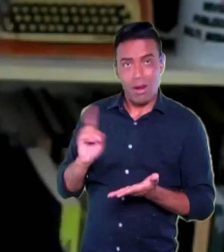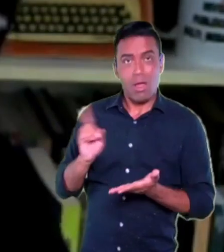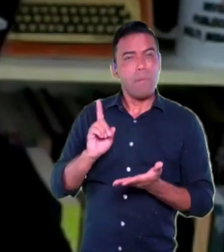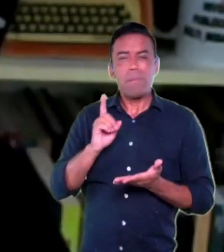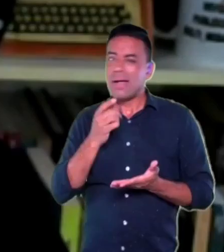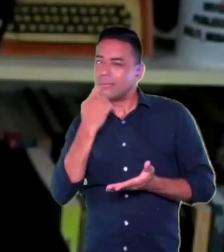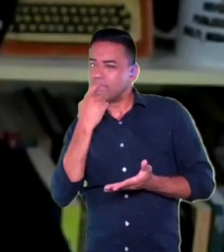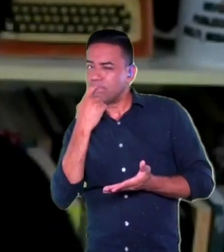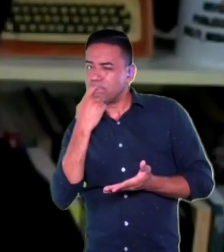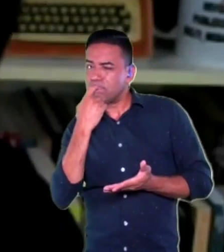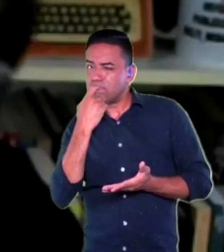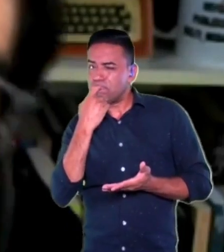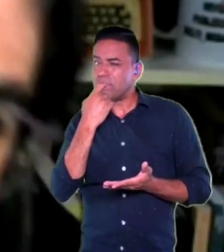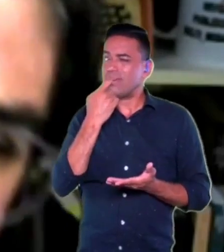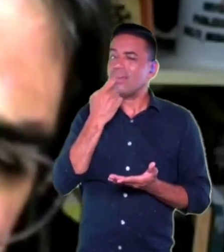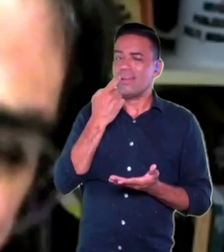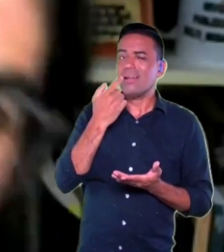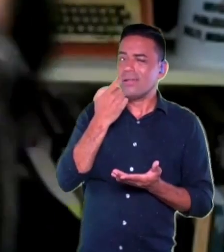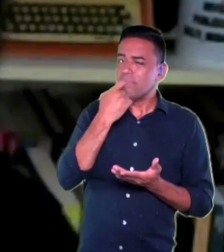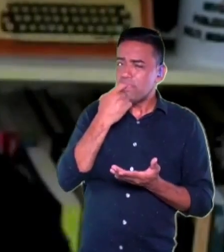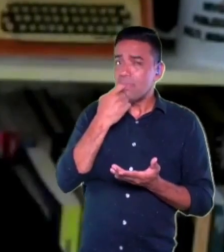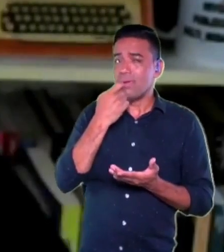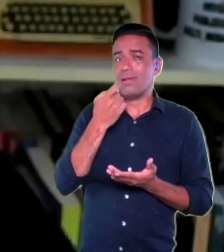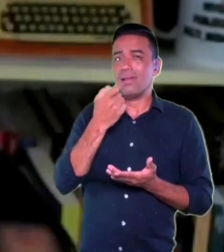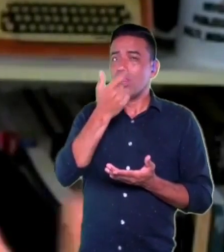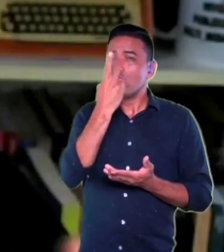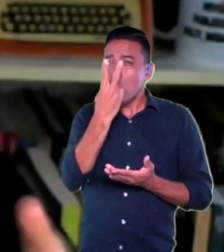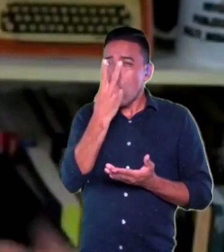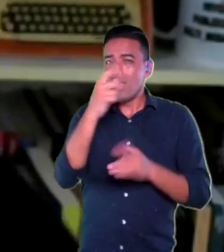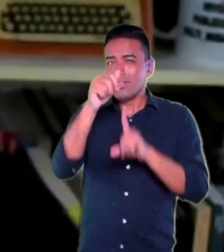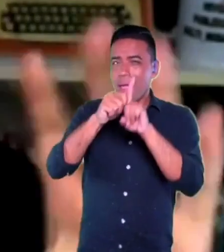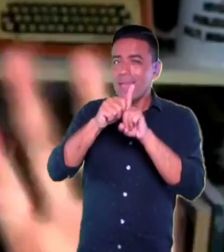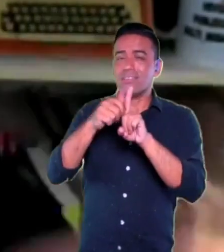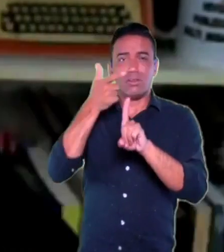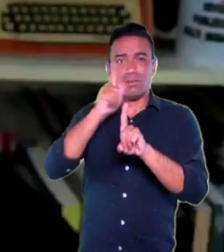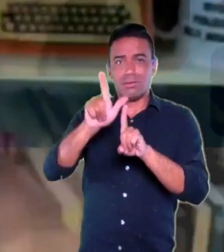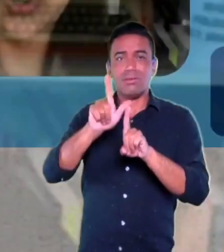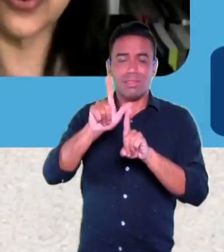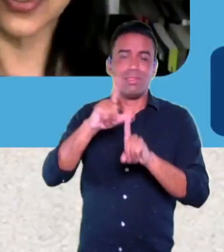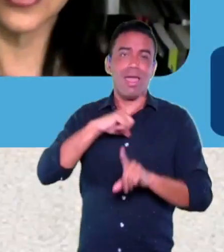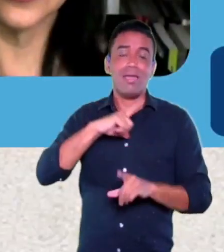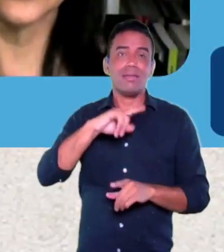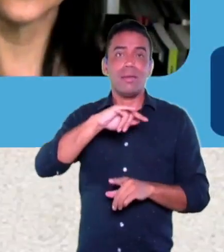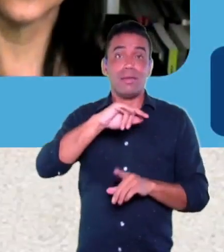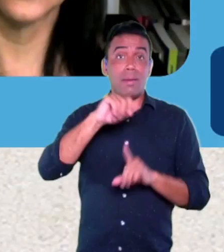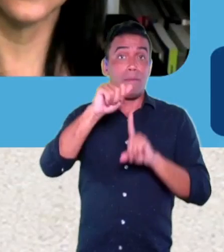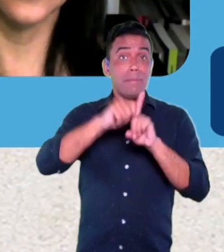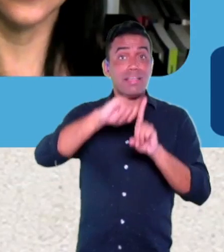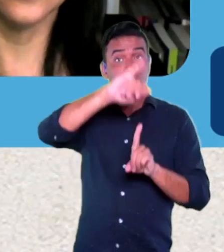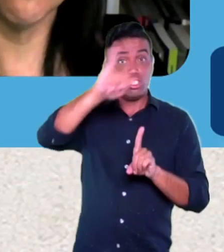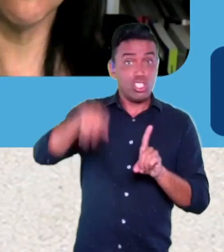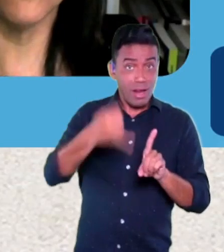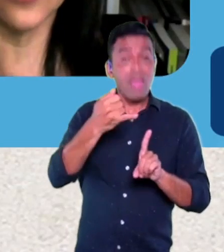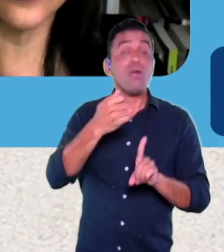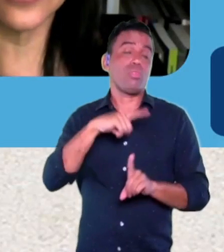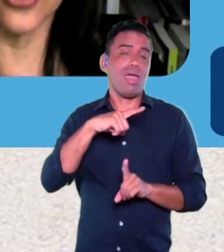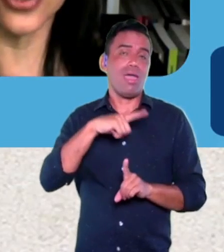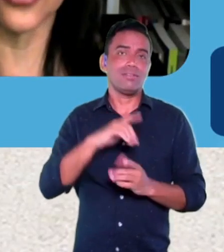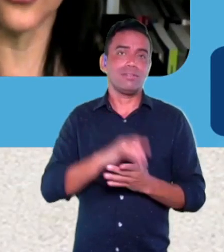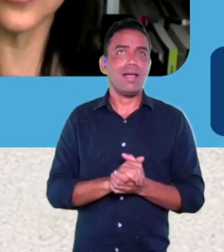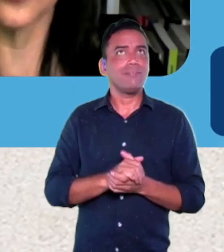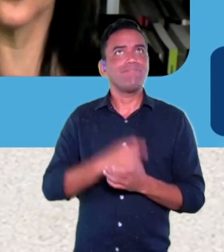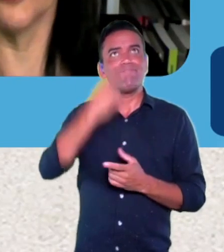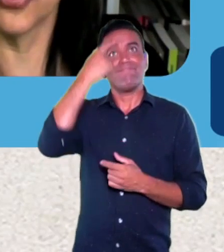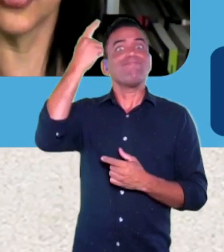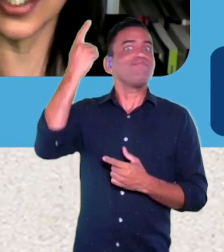daqui 2 meses tem. 2 meses? Eu falei, em janeiro eu vou fazer isso. E aí me veio essa